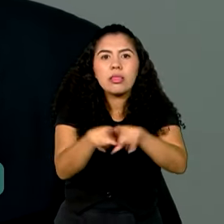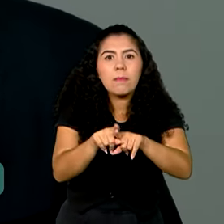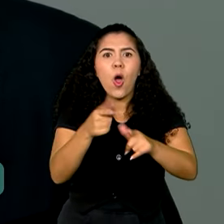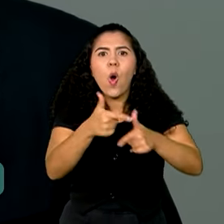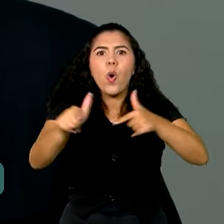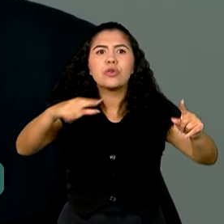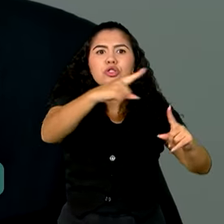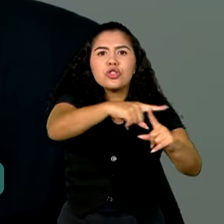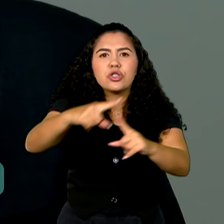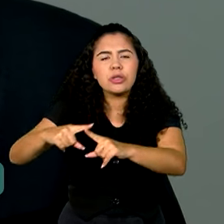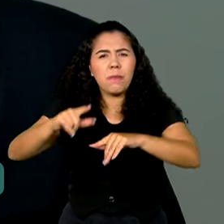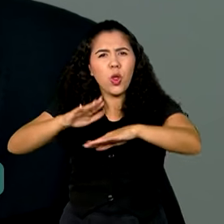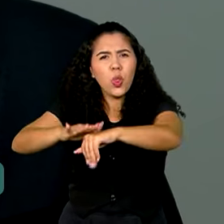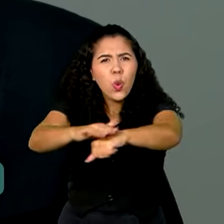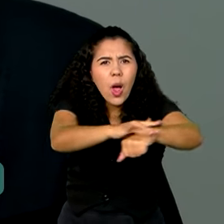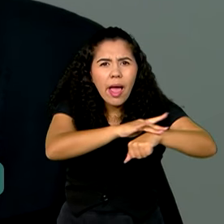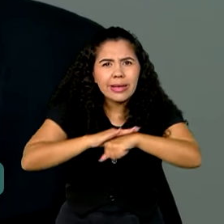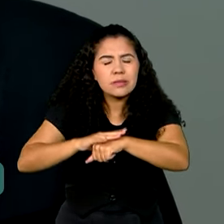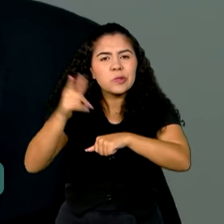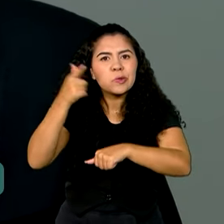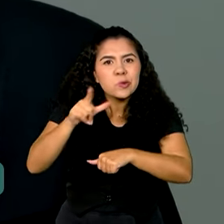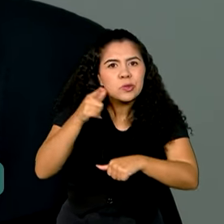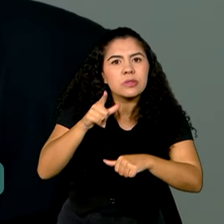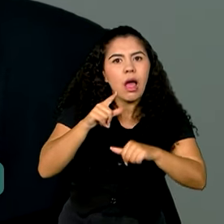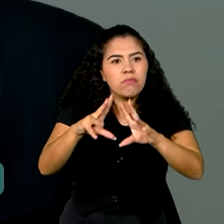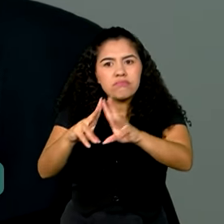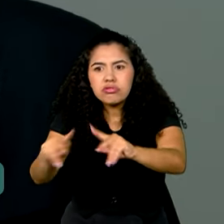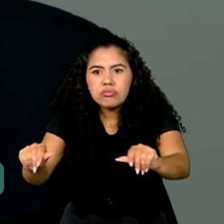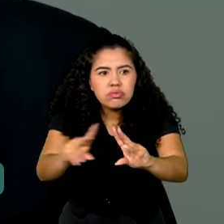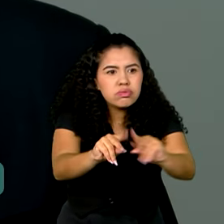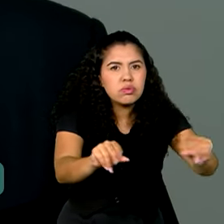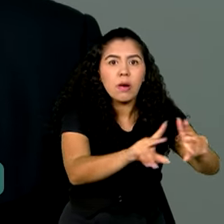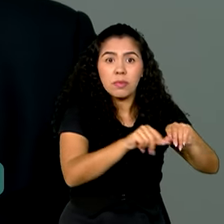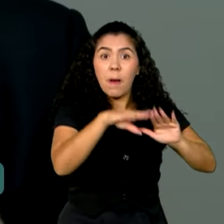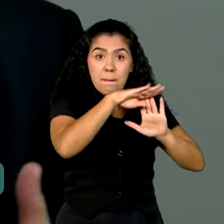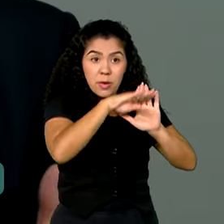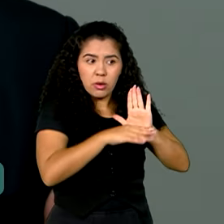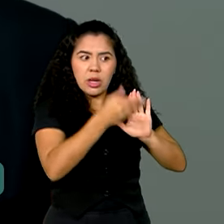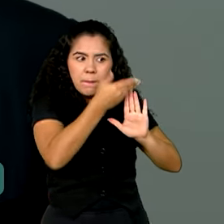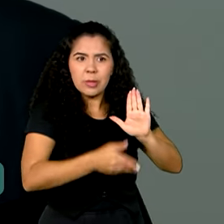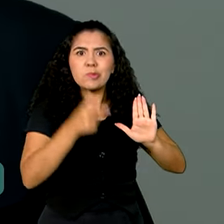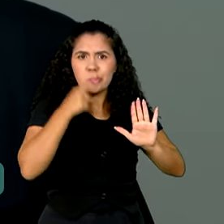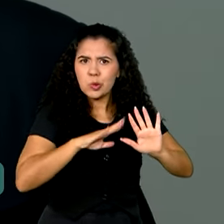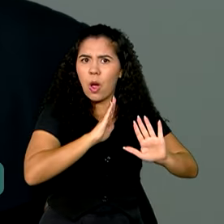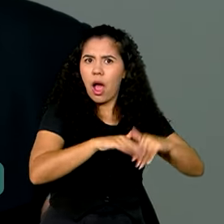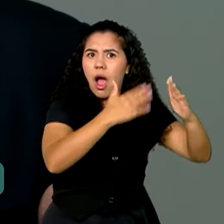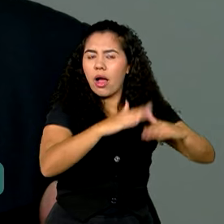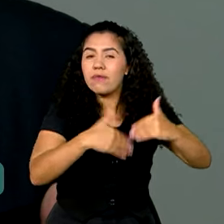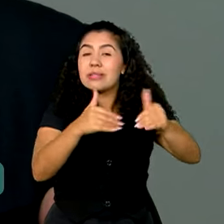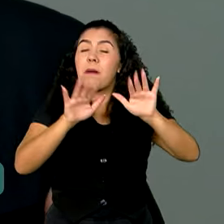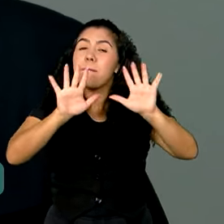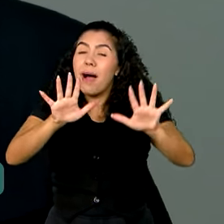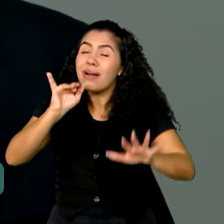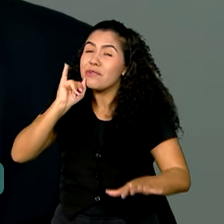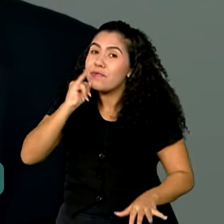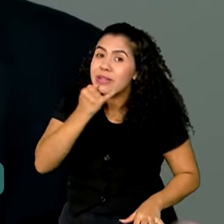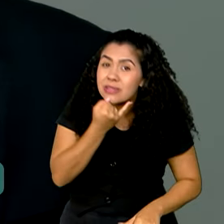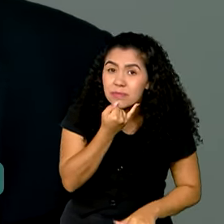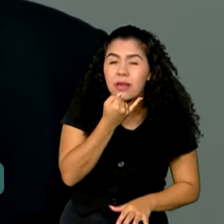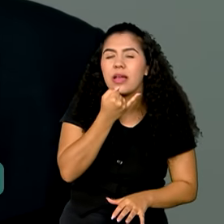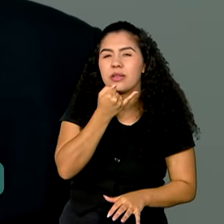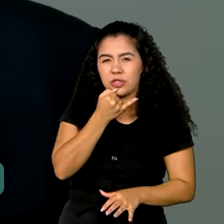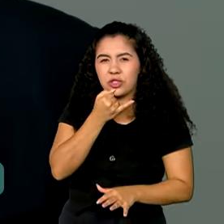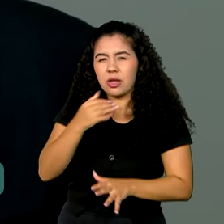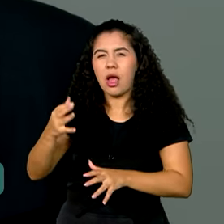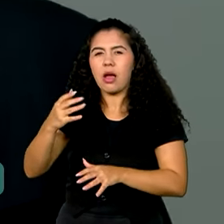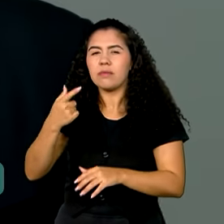estão controladas. Então, o programa ele teve avanços, mas infelizmente ele também acumulou num